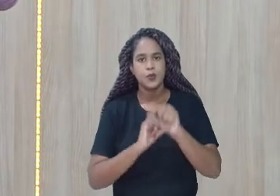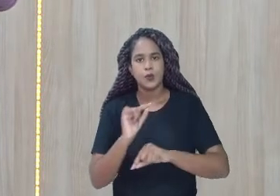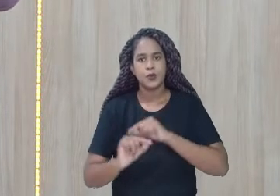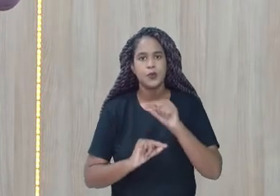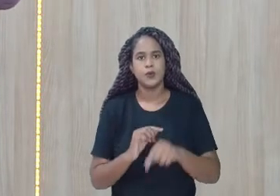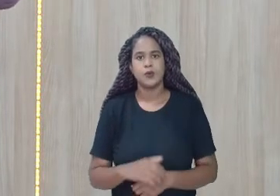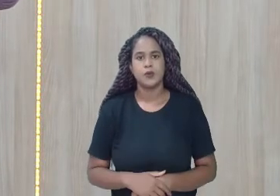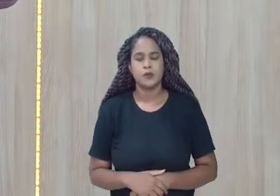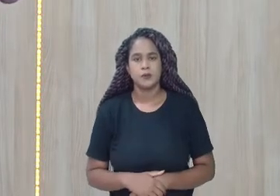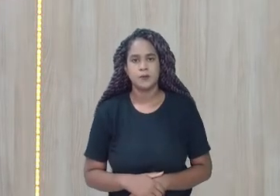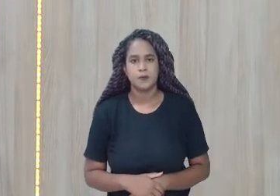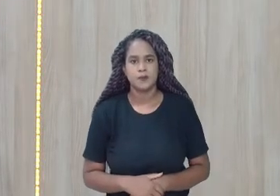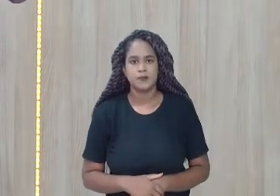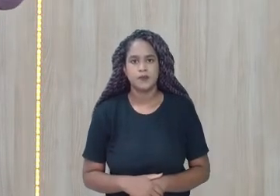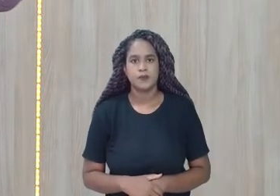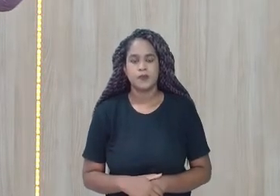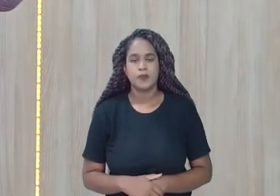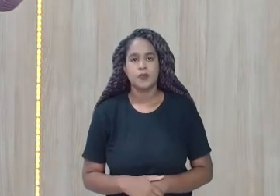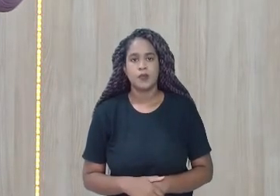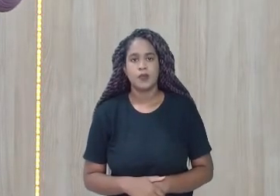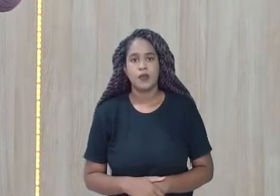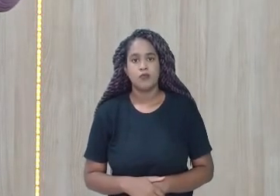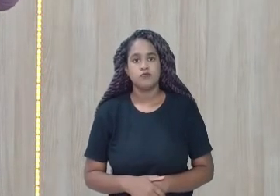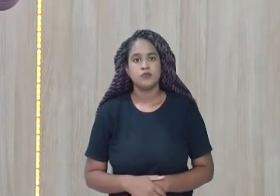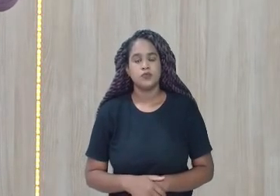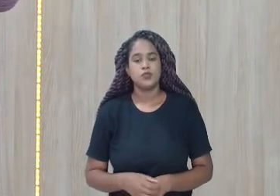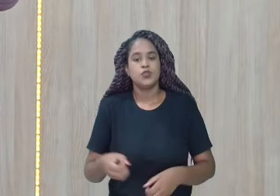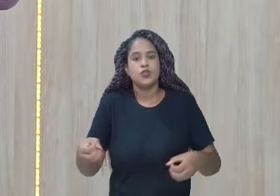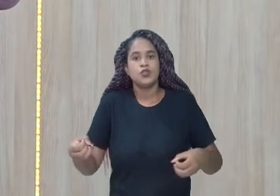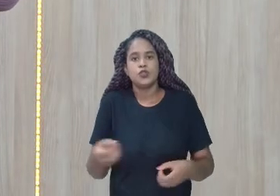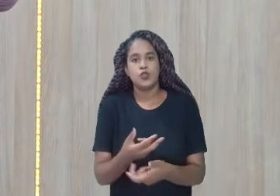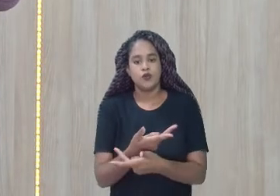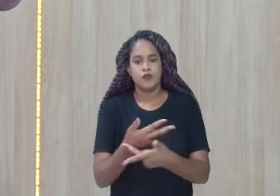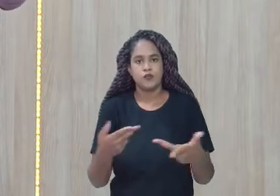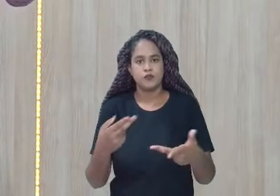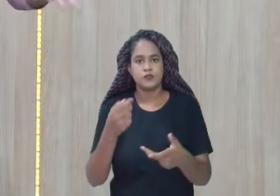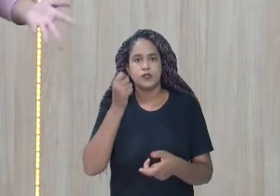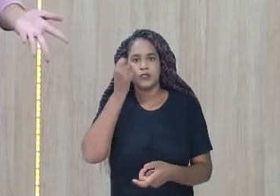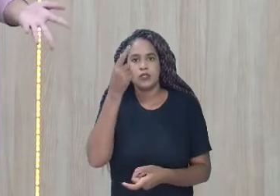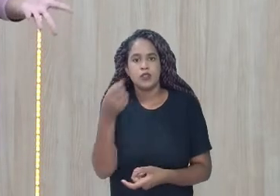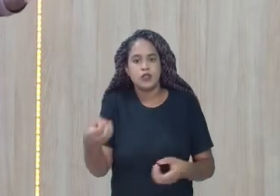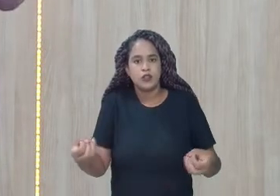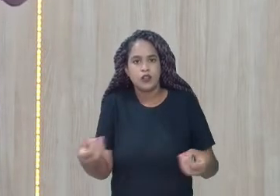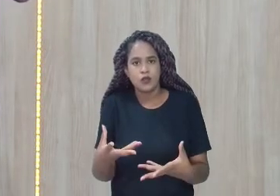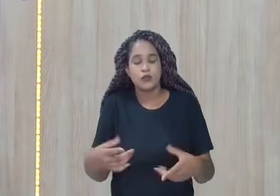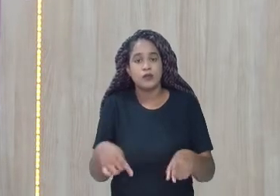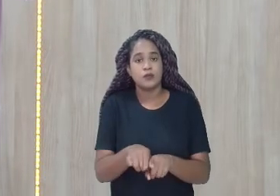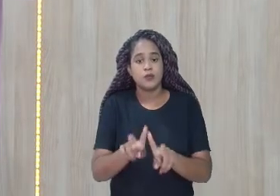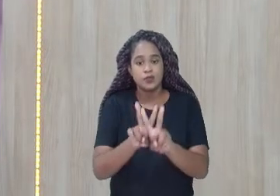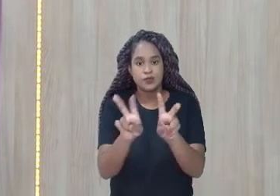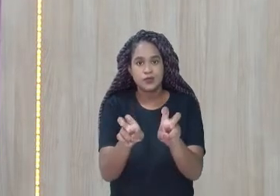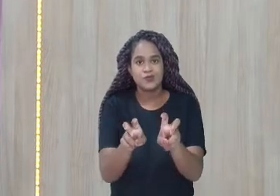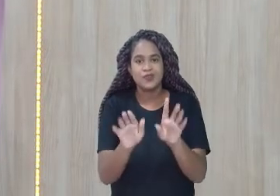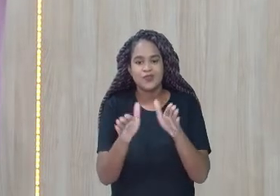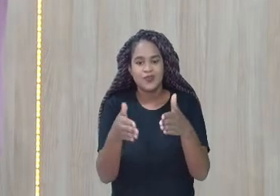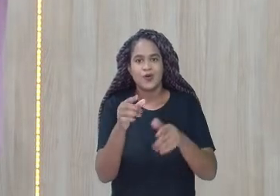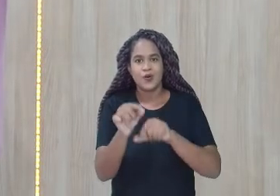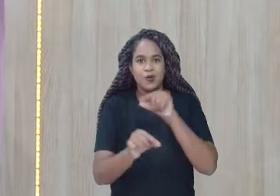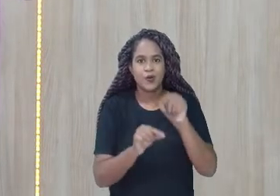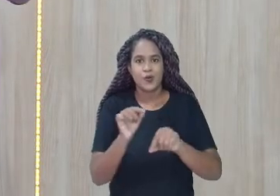inserir novas ideias, inclusive com referência padrões de beleza, padrões